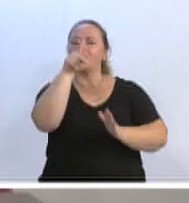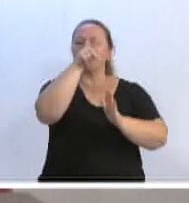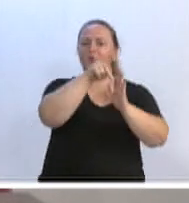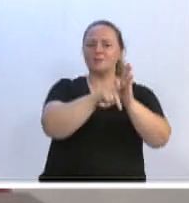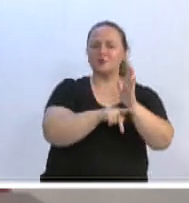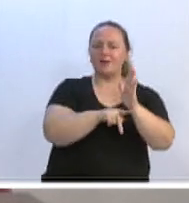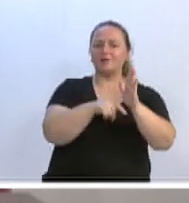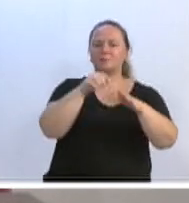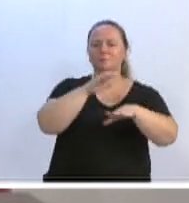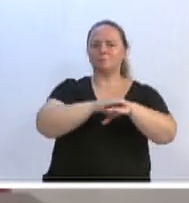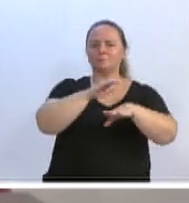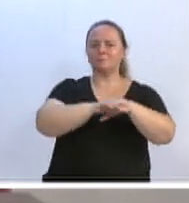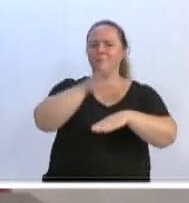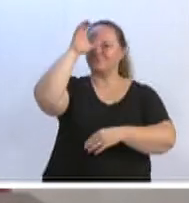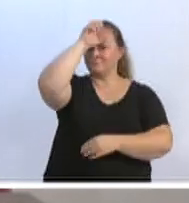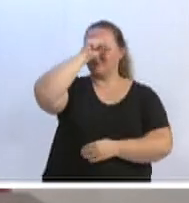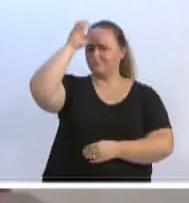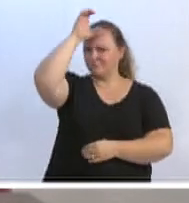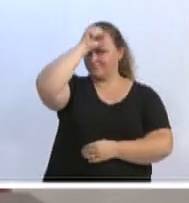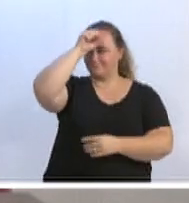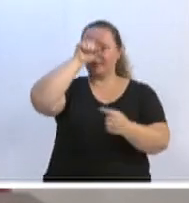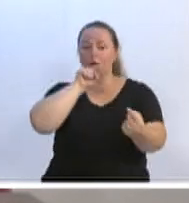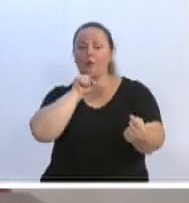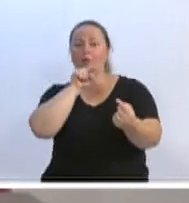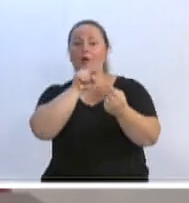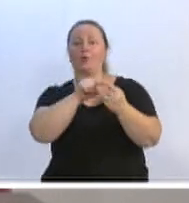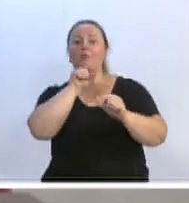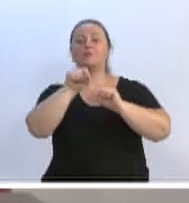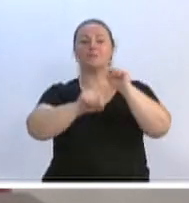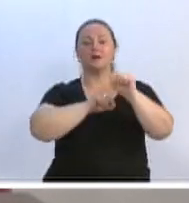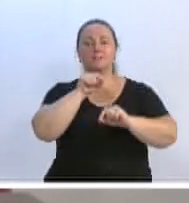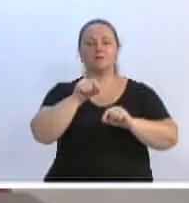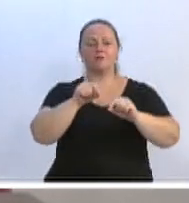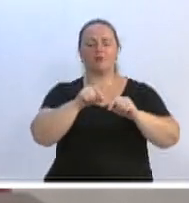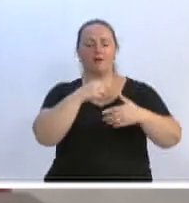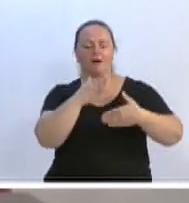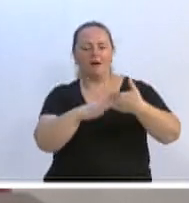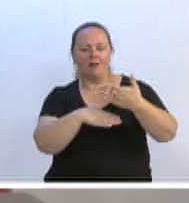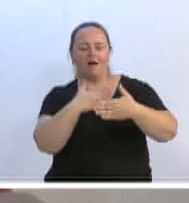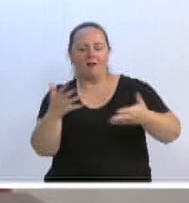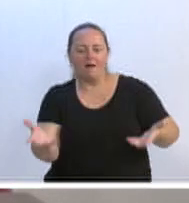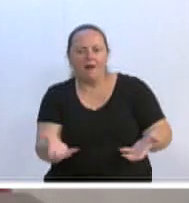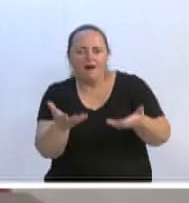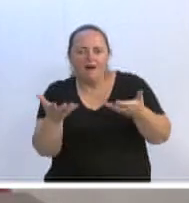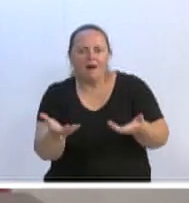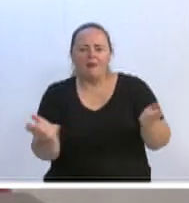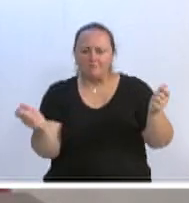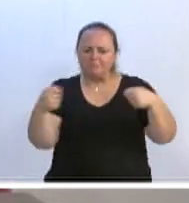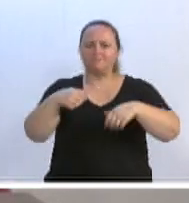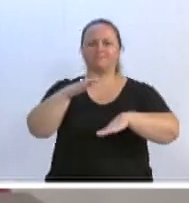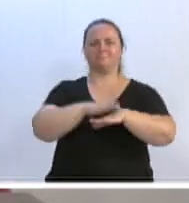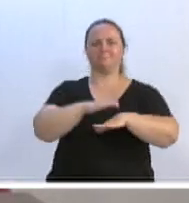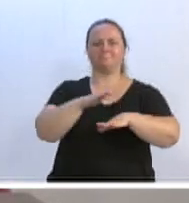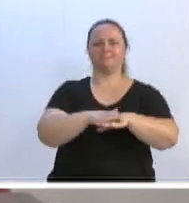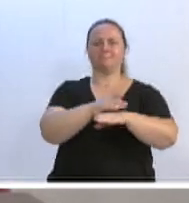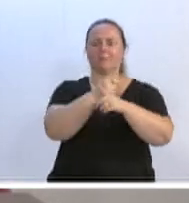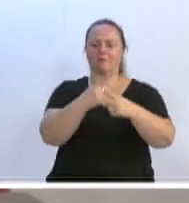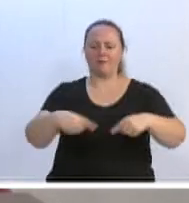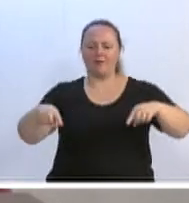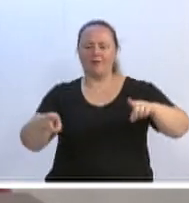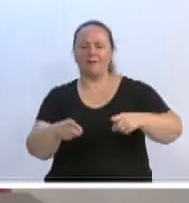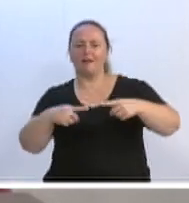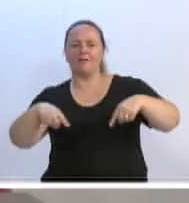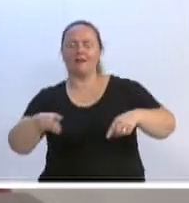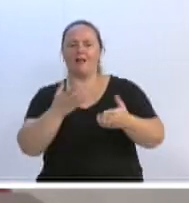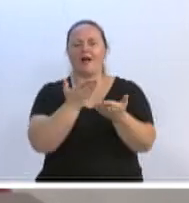Aprendiz, que visa formar e capacitar os nossos instrumentistas com aulas